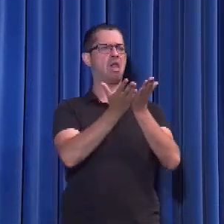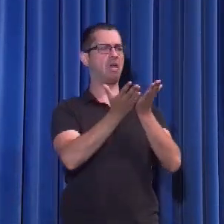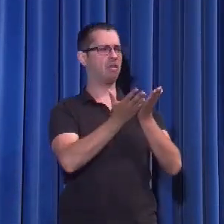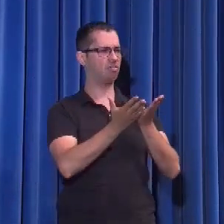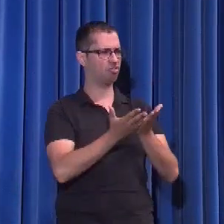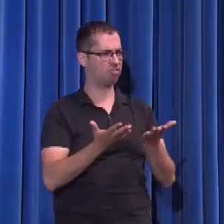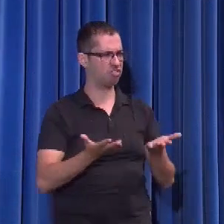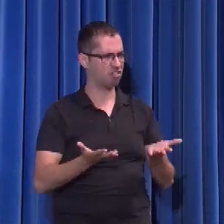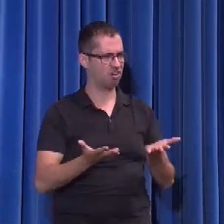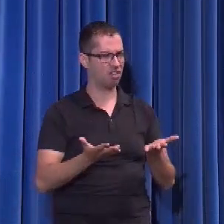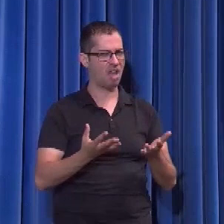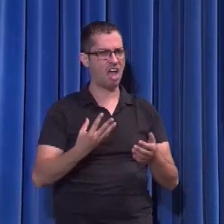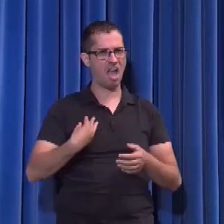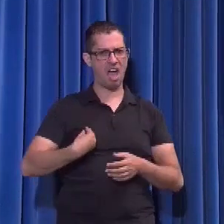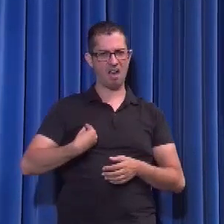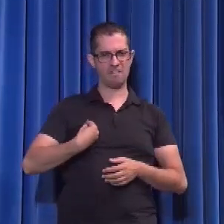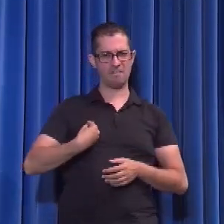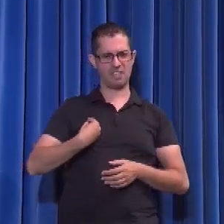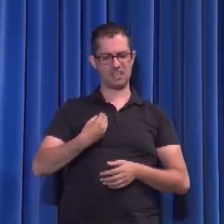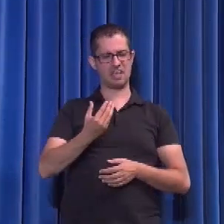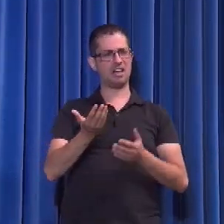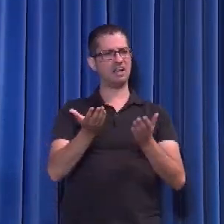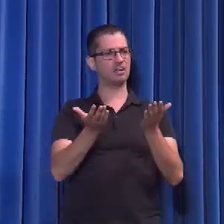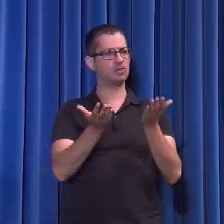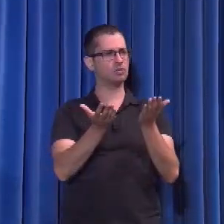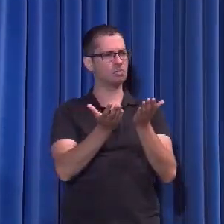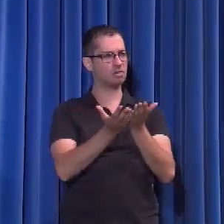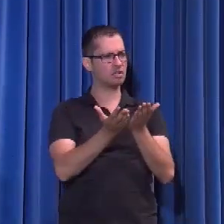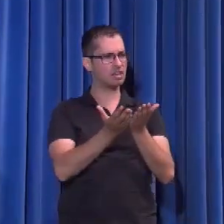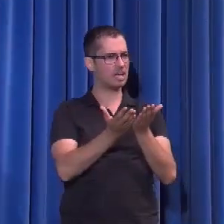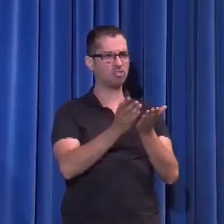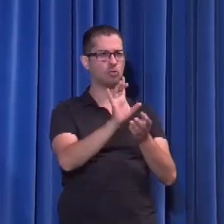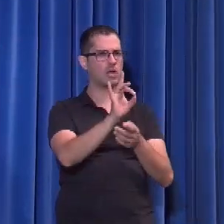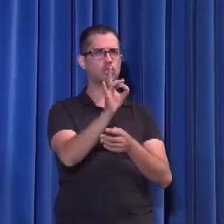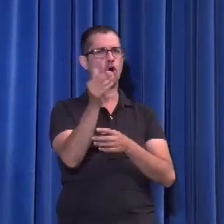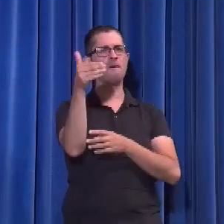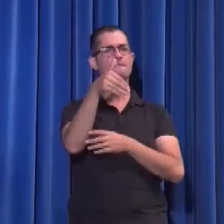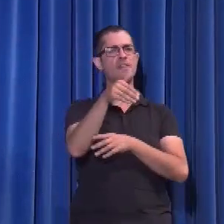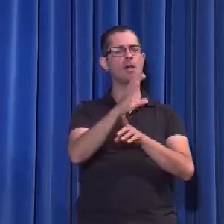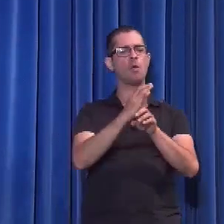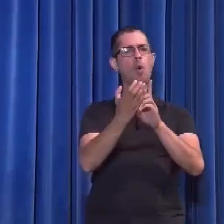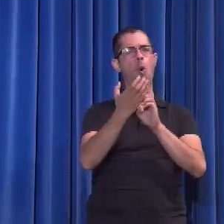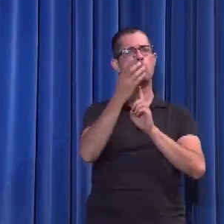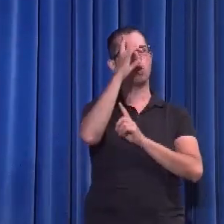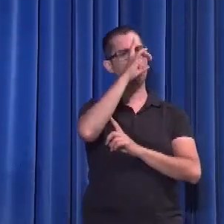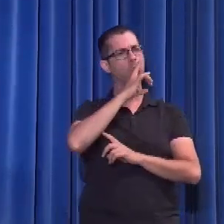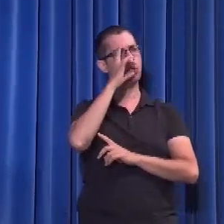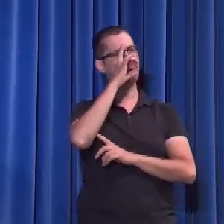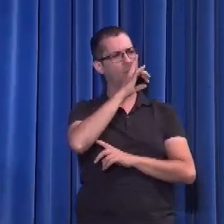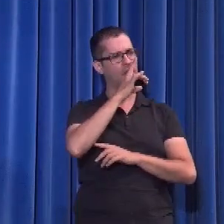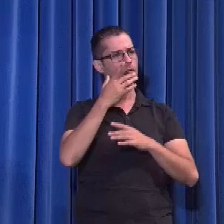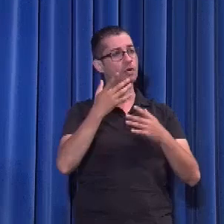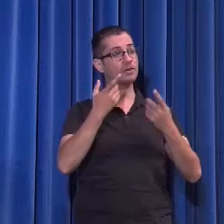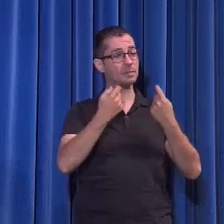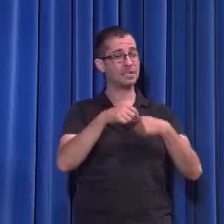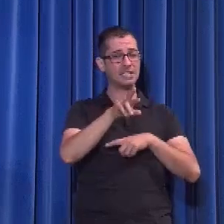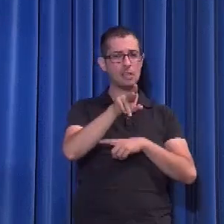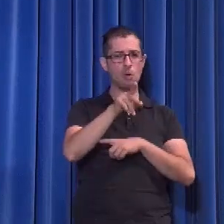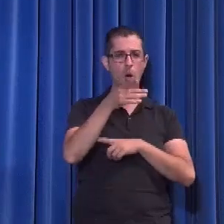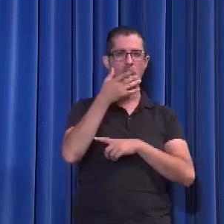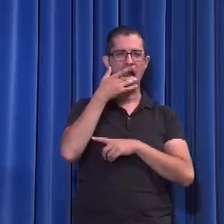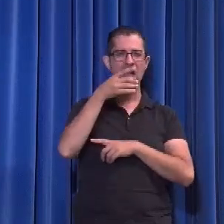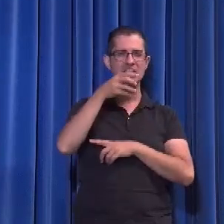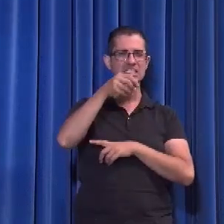A vida cristã é muito mais do que vir aos domingos numa reunião. É ser sal e luz no meio